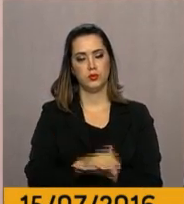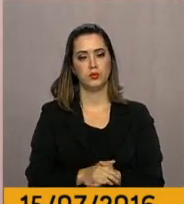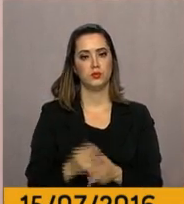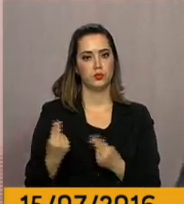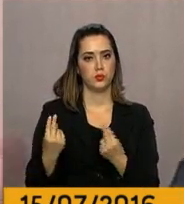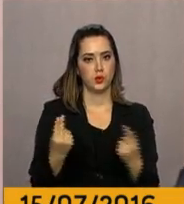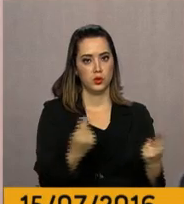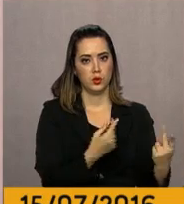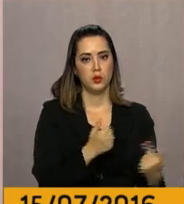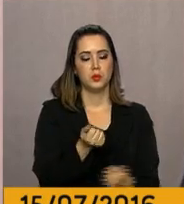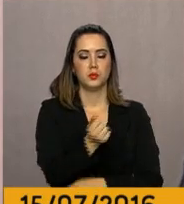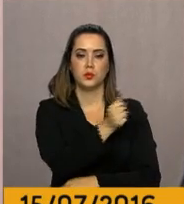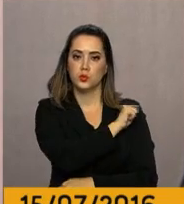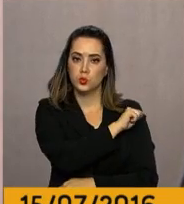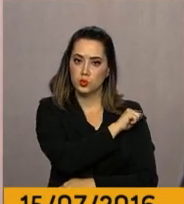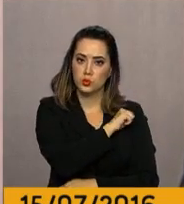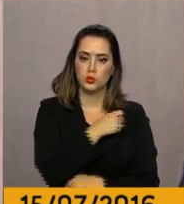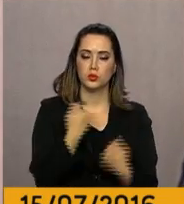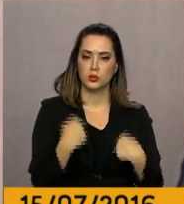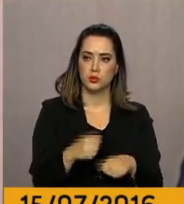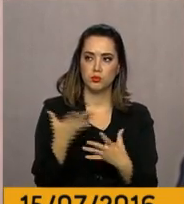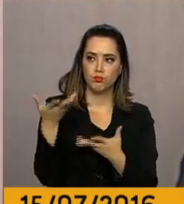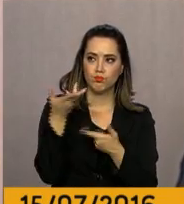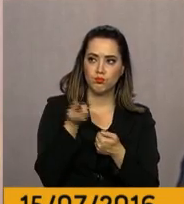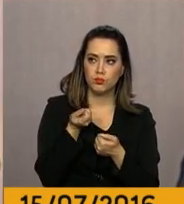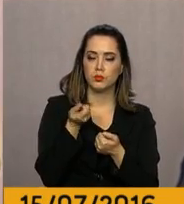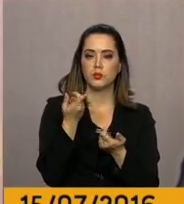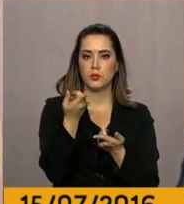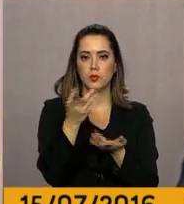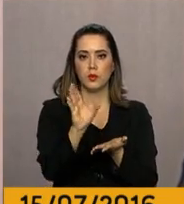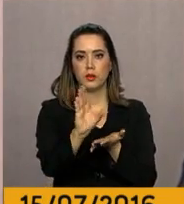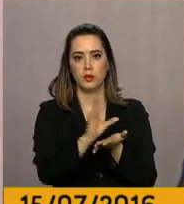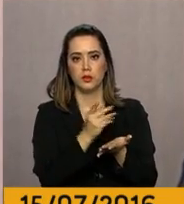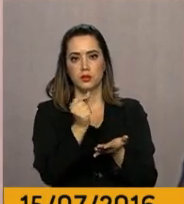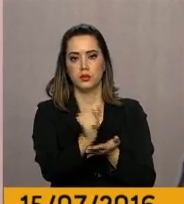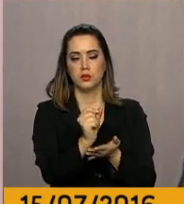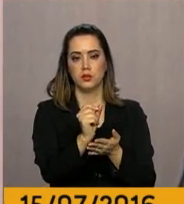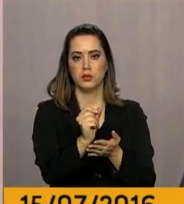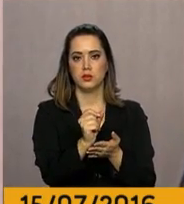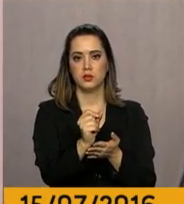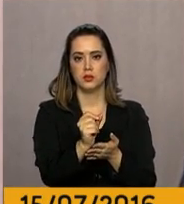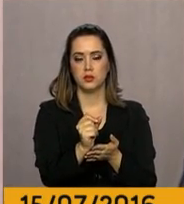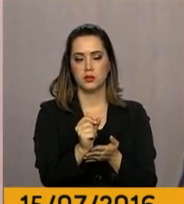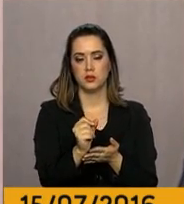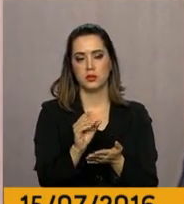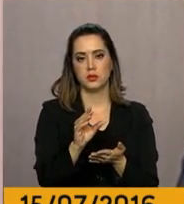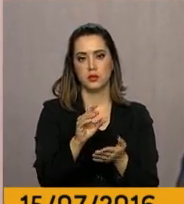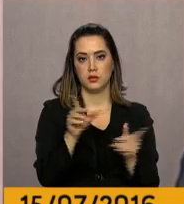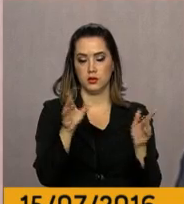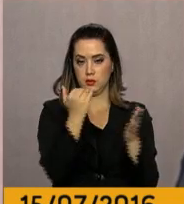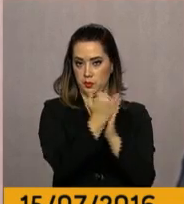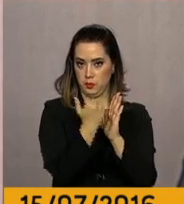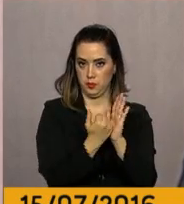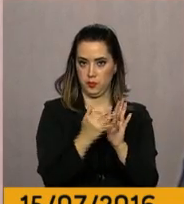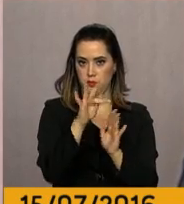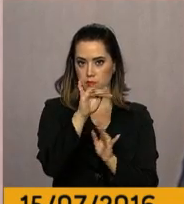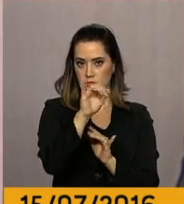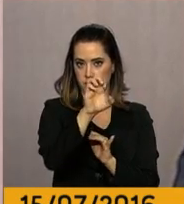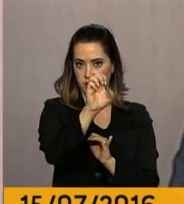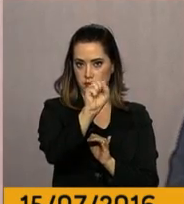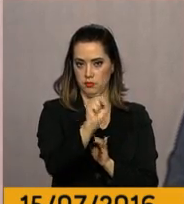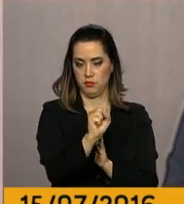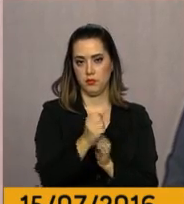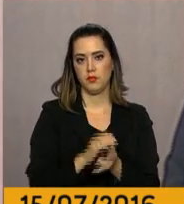que são justamente os beneficiários diretos do programa FIES. Eu quero dizer, inclusive,